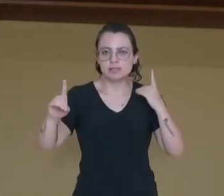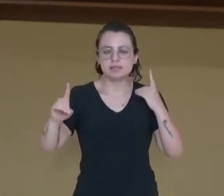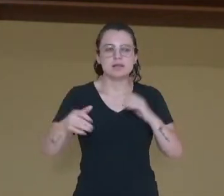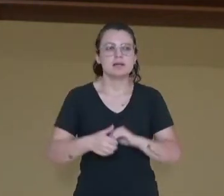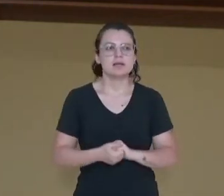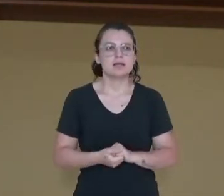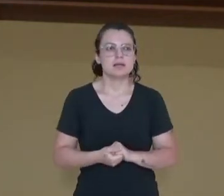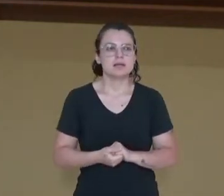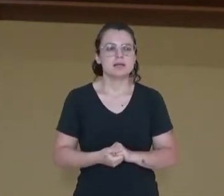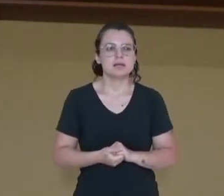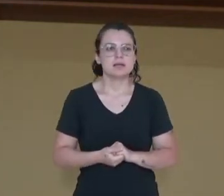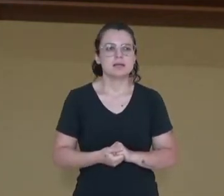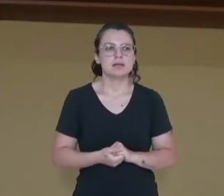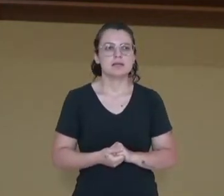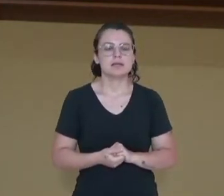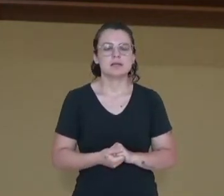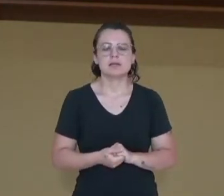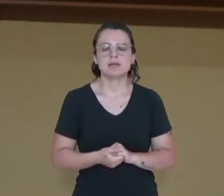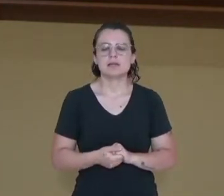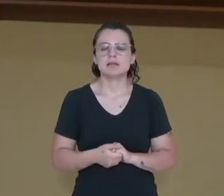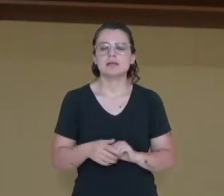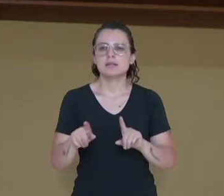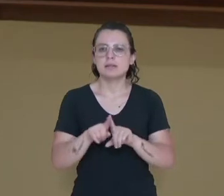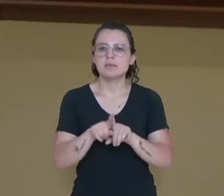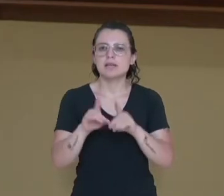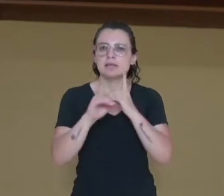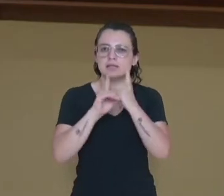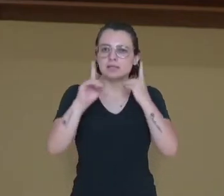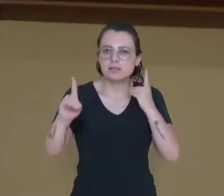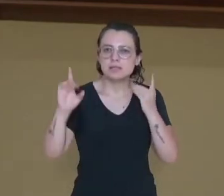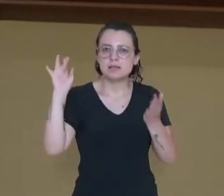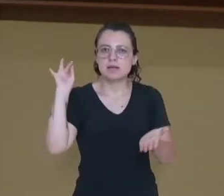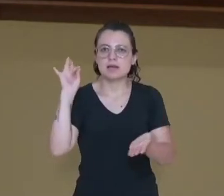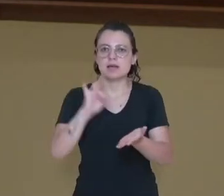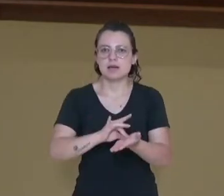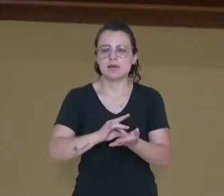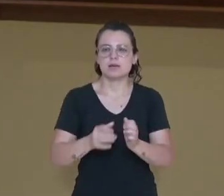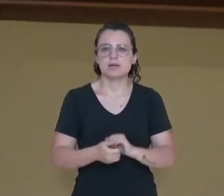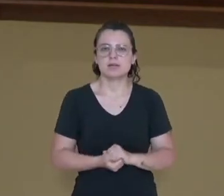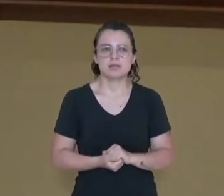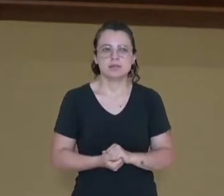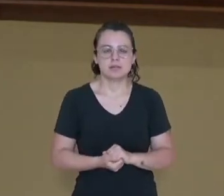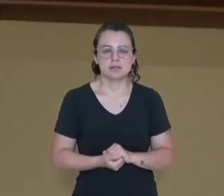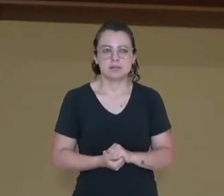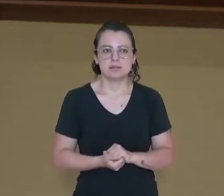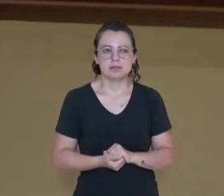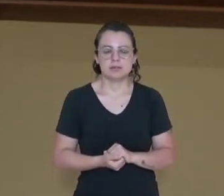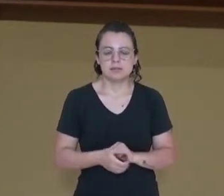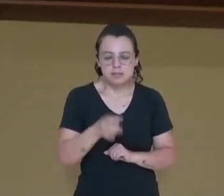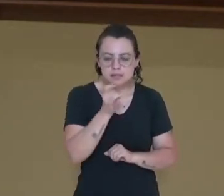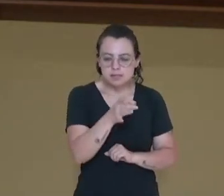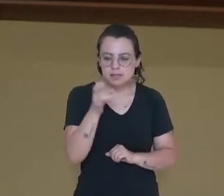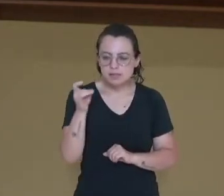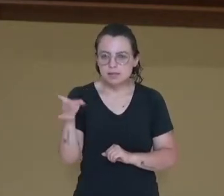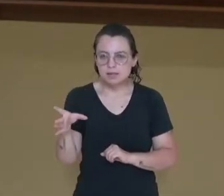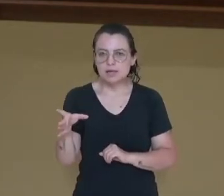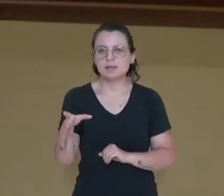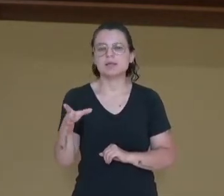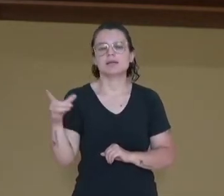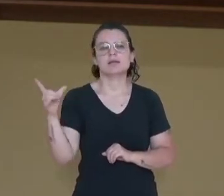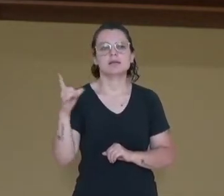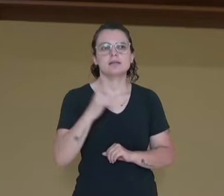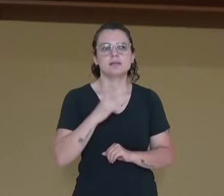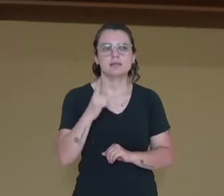numerador e a distância real. Então, aqui, né, pessoal, para cada pedacinho correspondente do